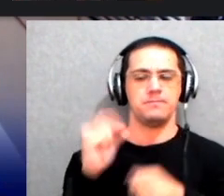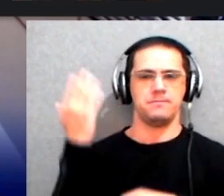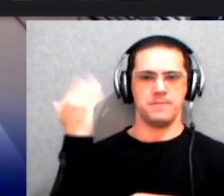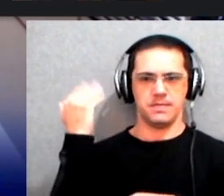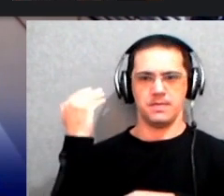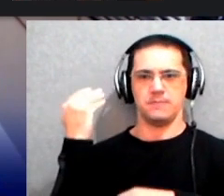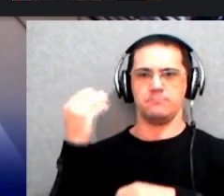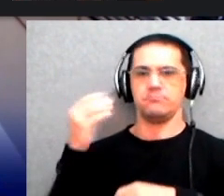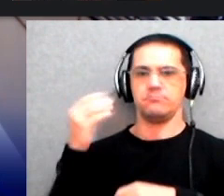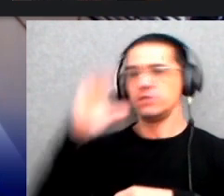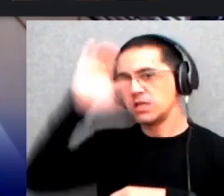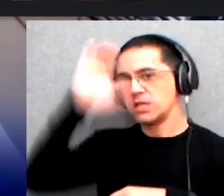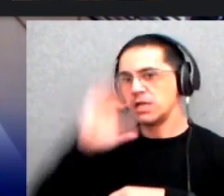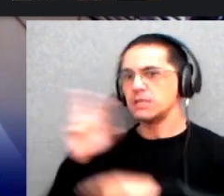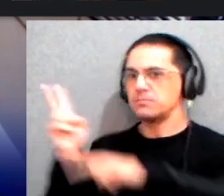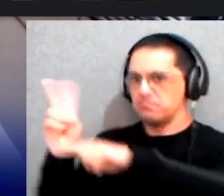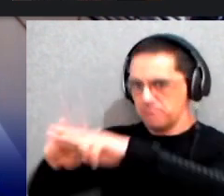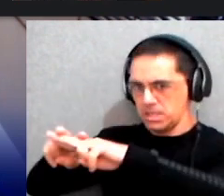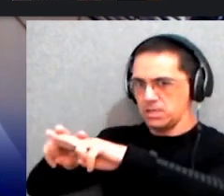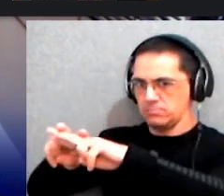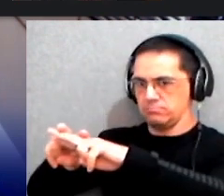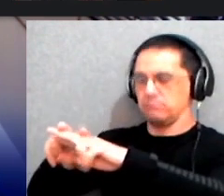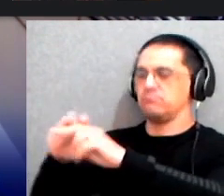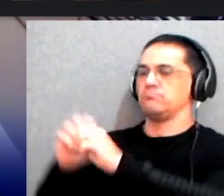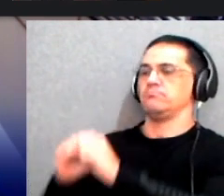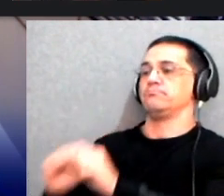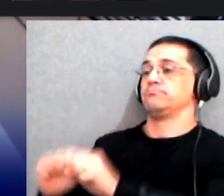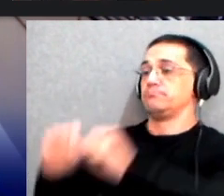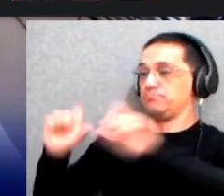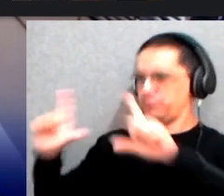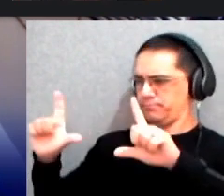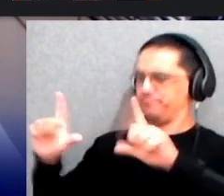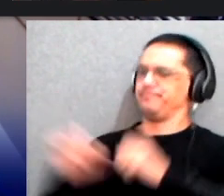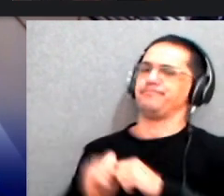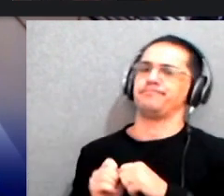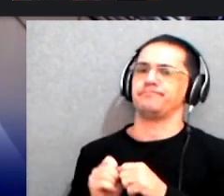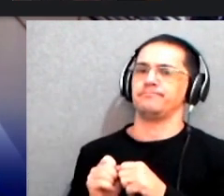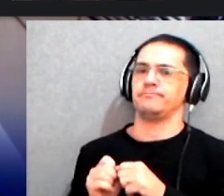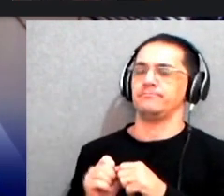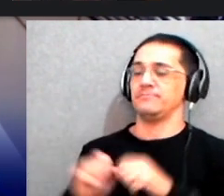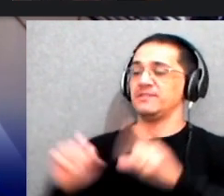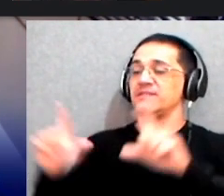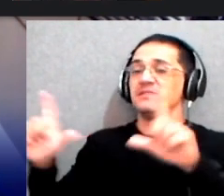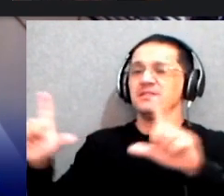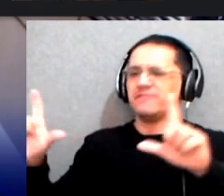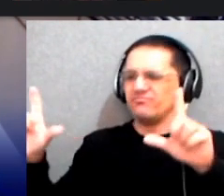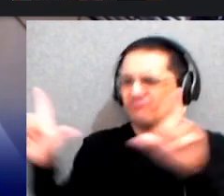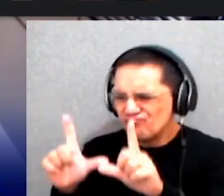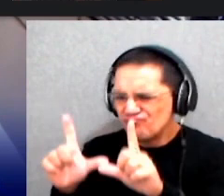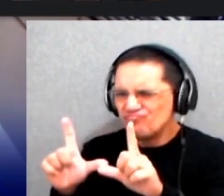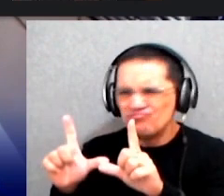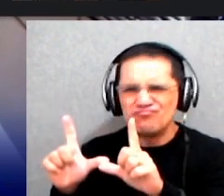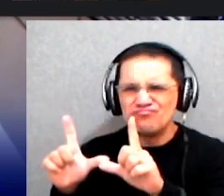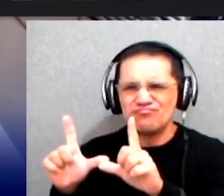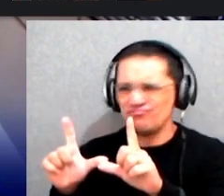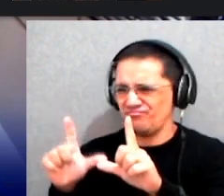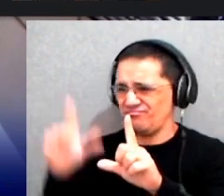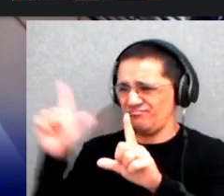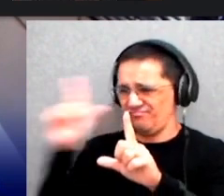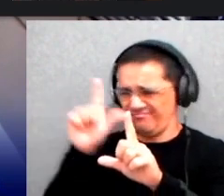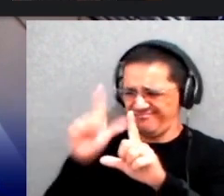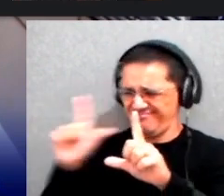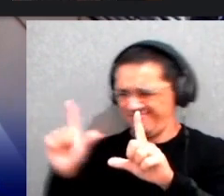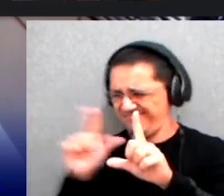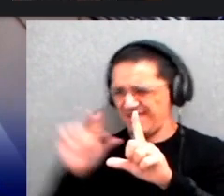videoconferência. Até aí, tudo bem, ok. Só que eu tenho na minha frente uma televisão pequena, com várias telas, porque nós temos